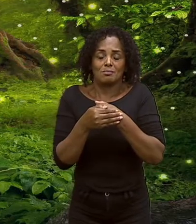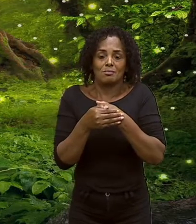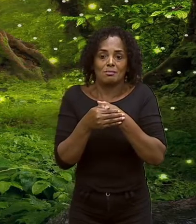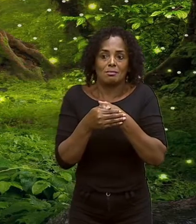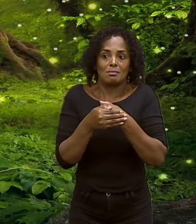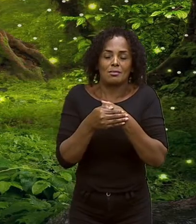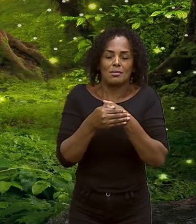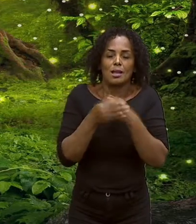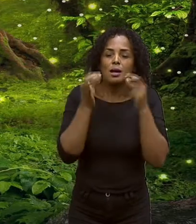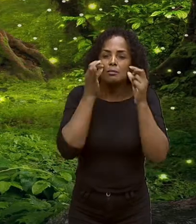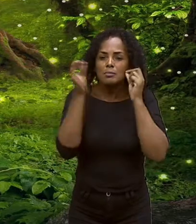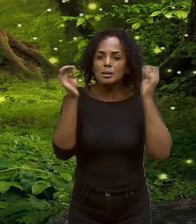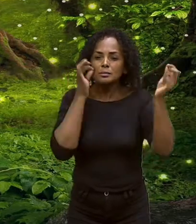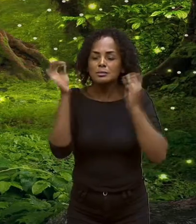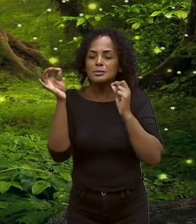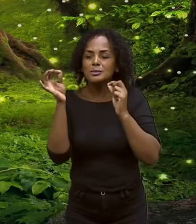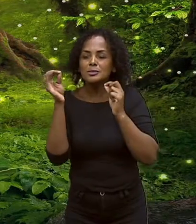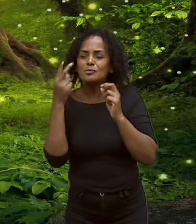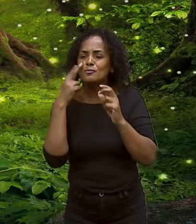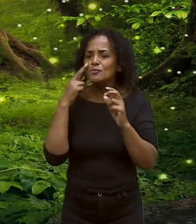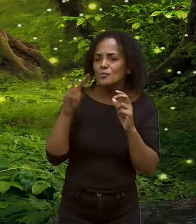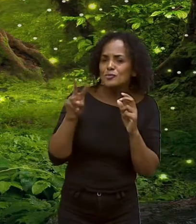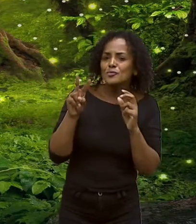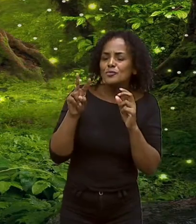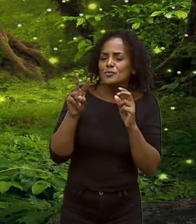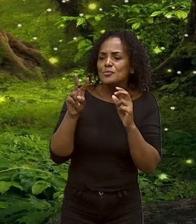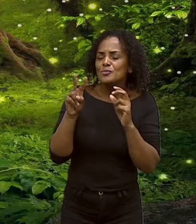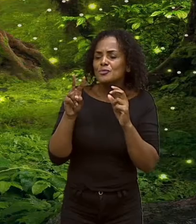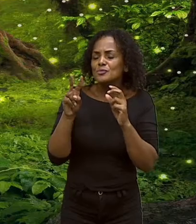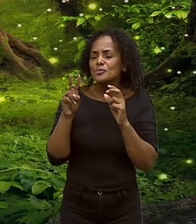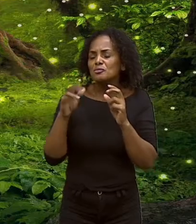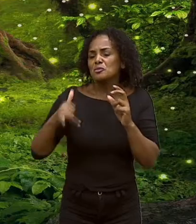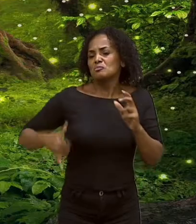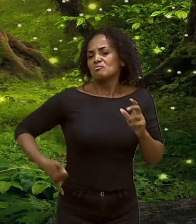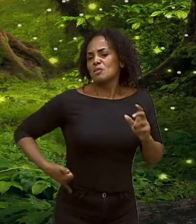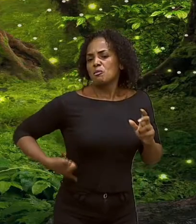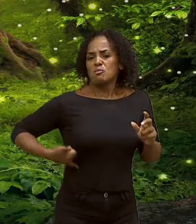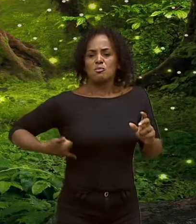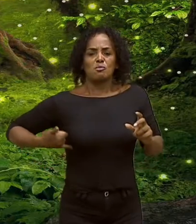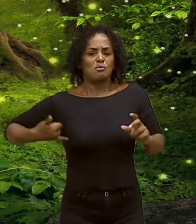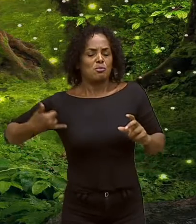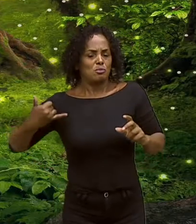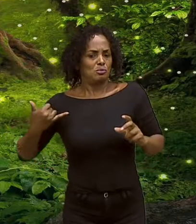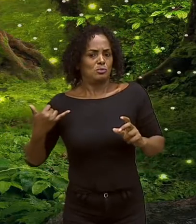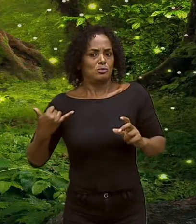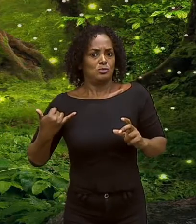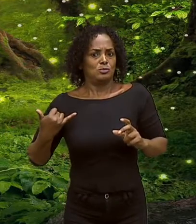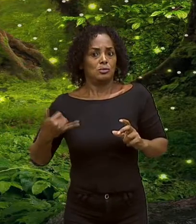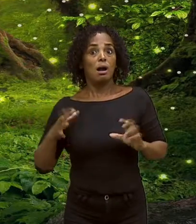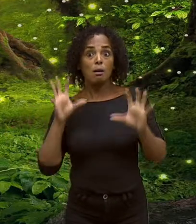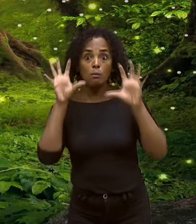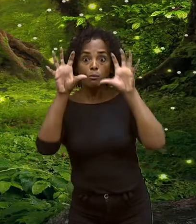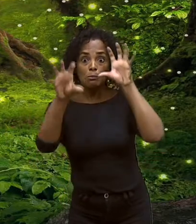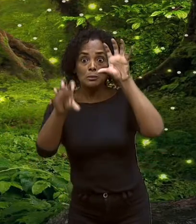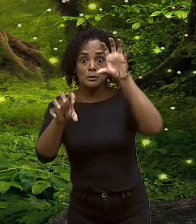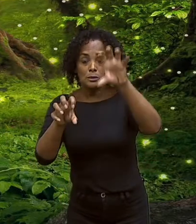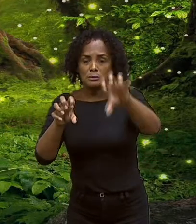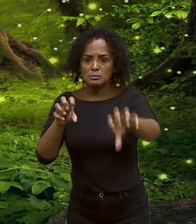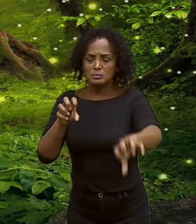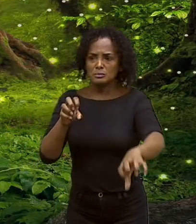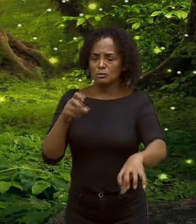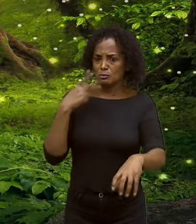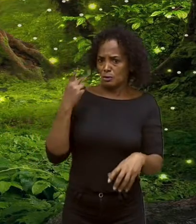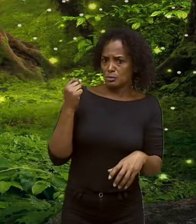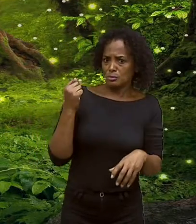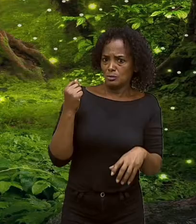só? Disse o ratinho, todo orgulhoso. E o grúfalo respondeu abismado, espantoso.